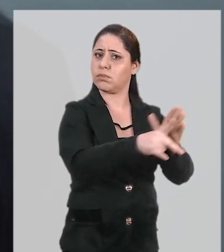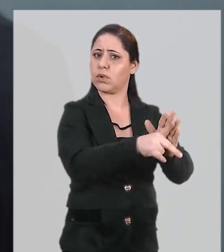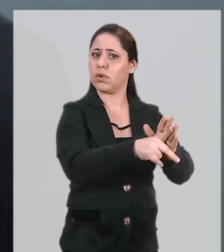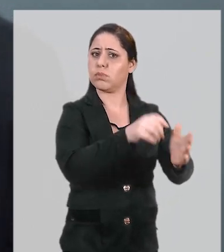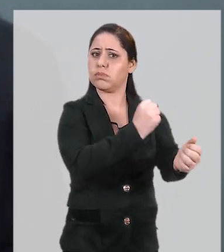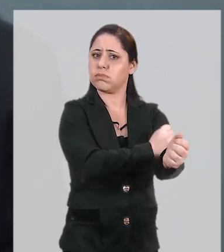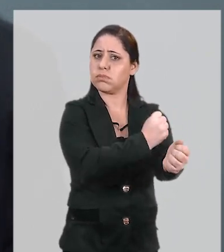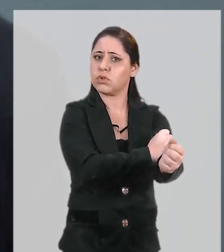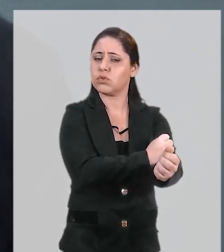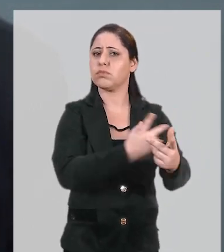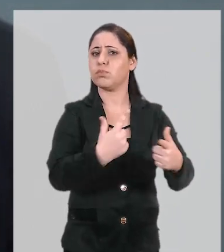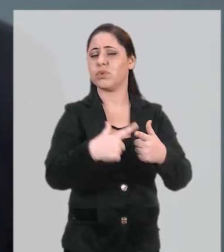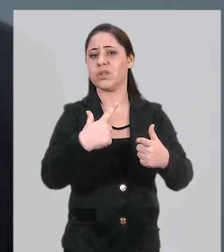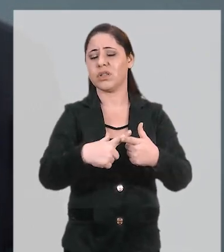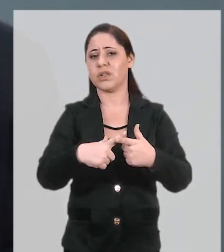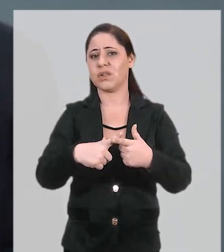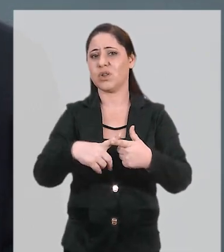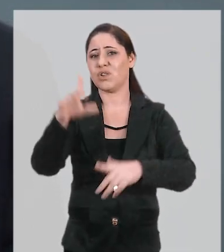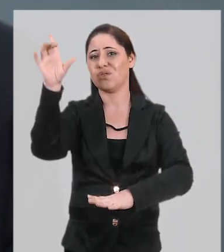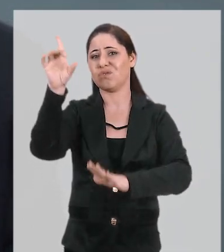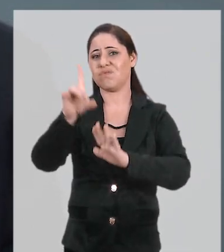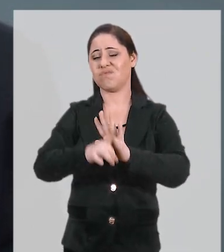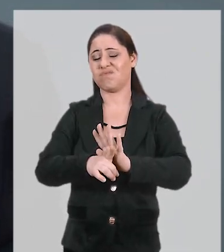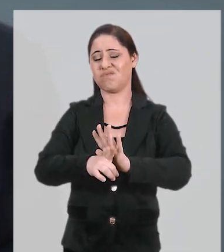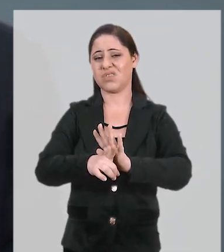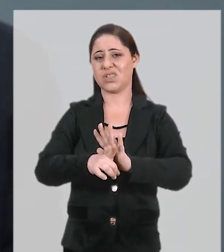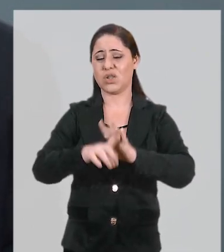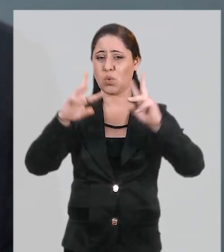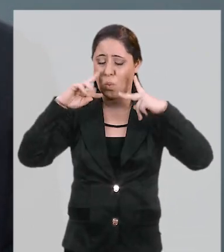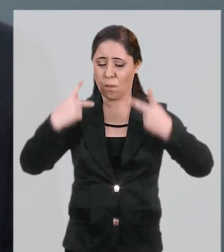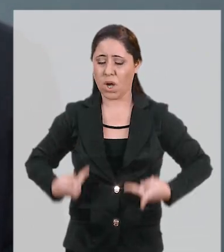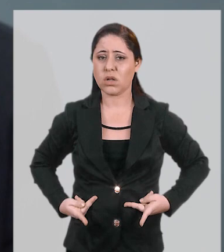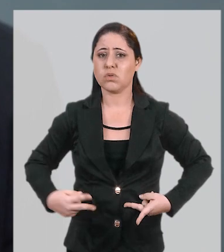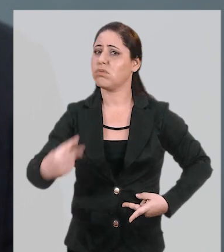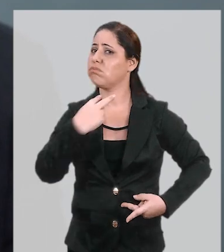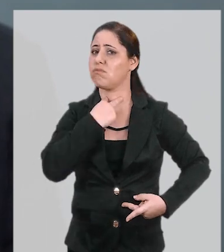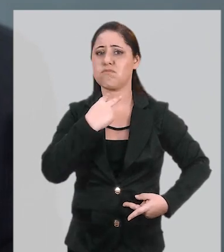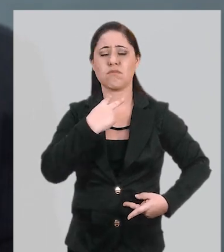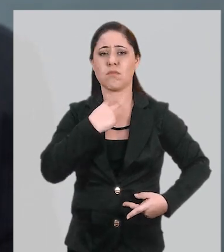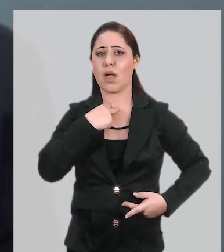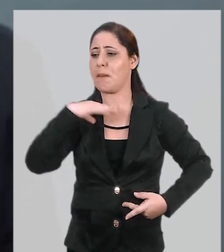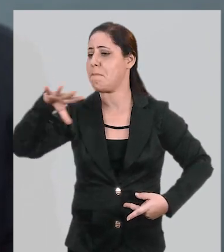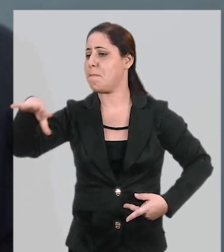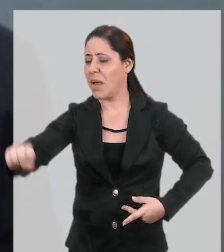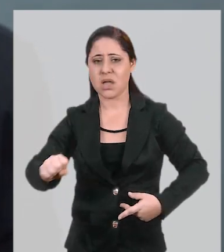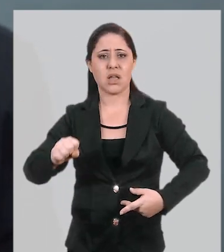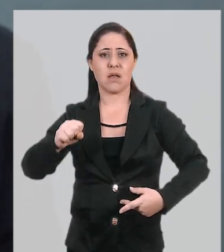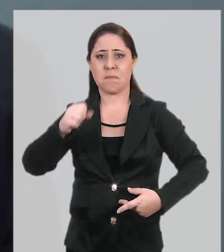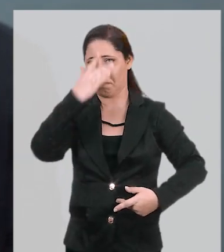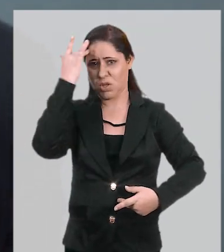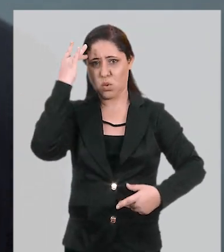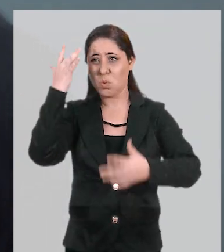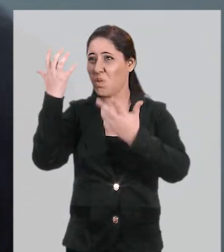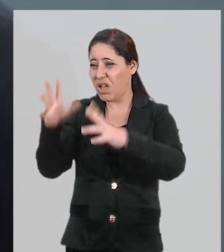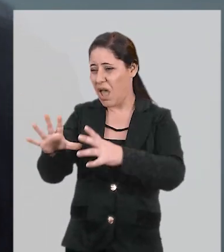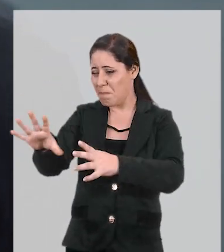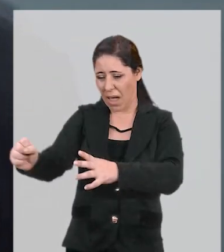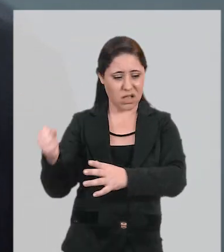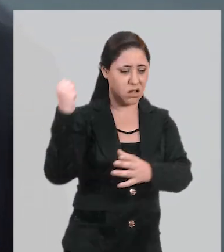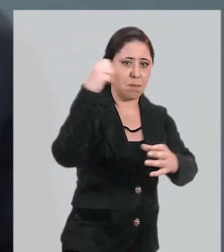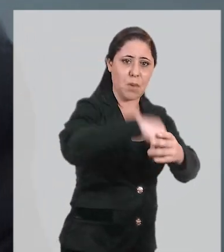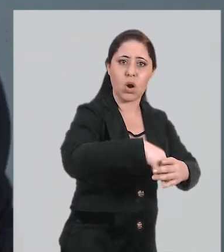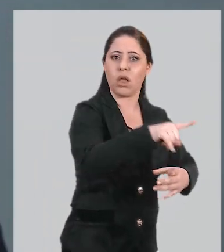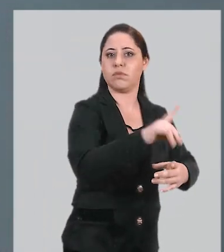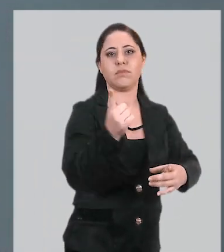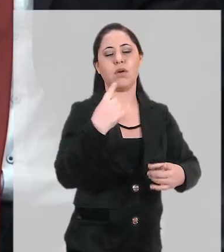porque o enfrentamento da Comissão de Direitos Humanos, ele diz exatamente isso, que não permite você fazer esse enfrentamento porque você vai